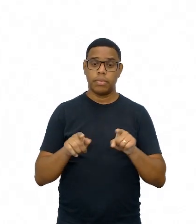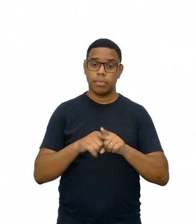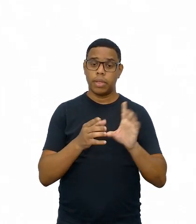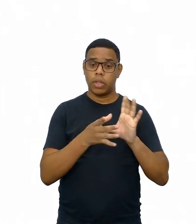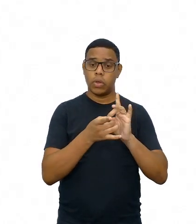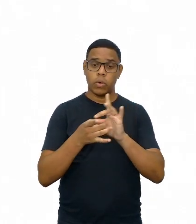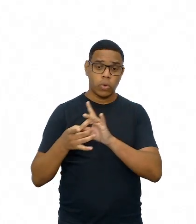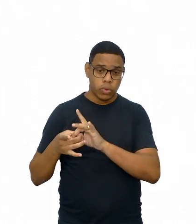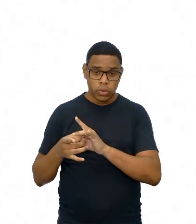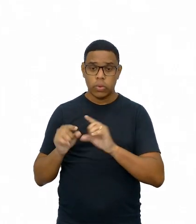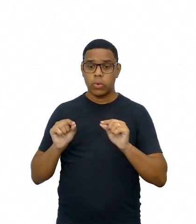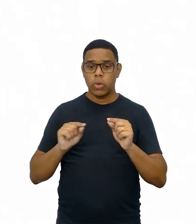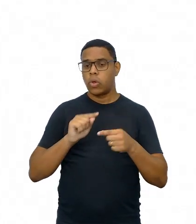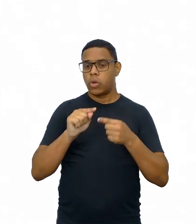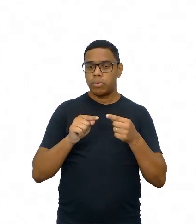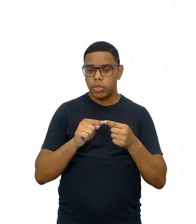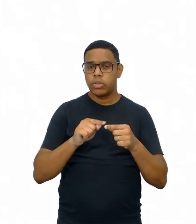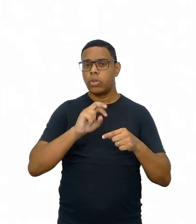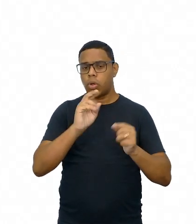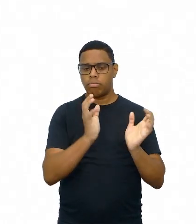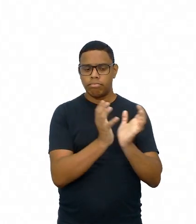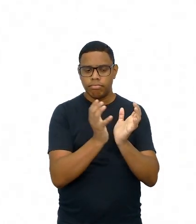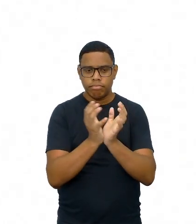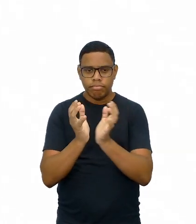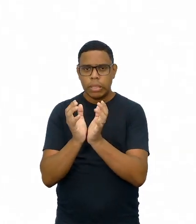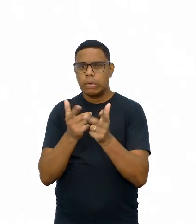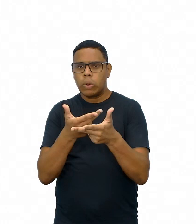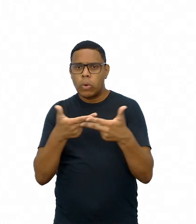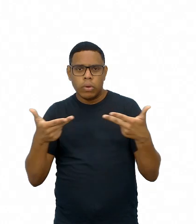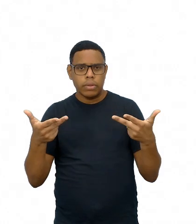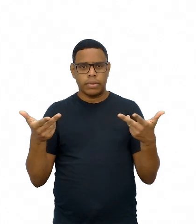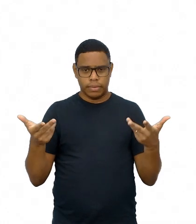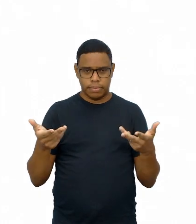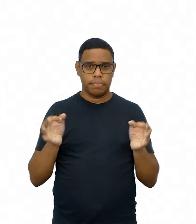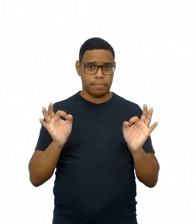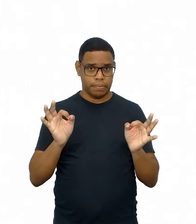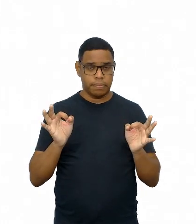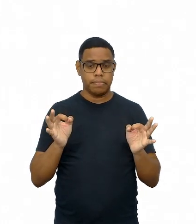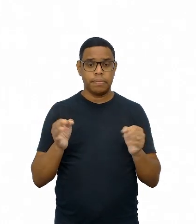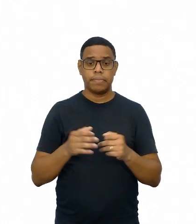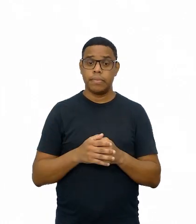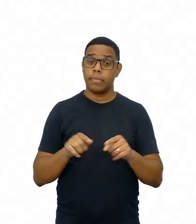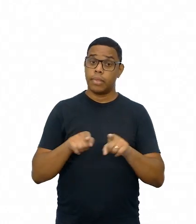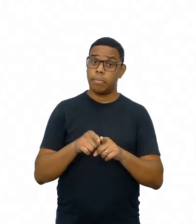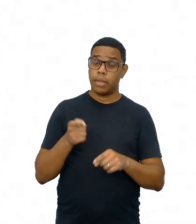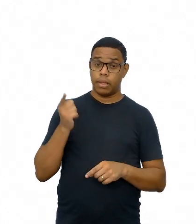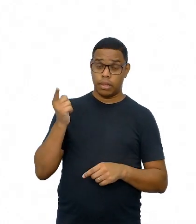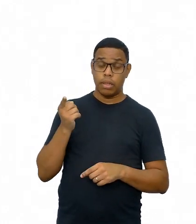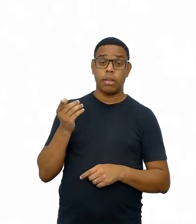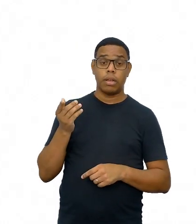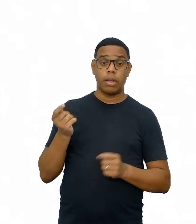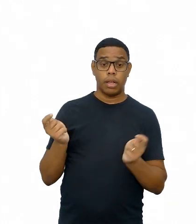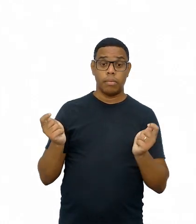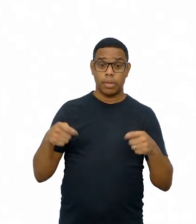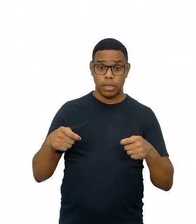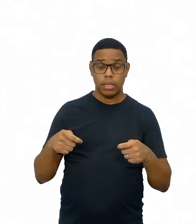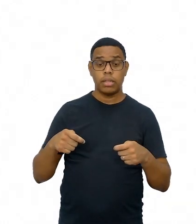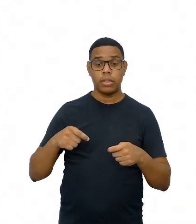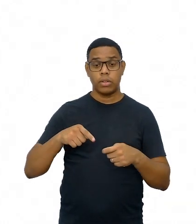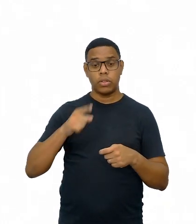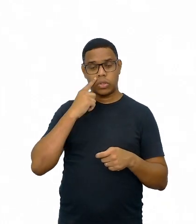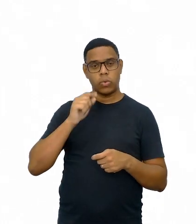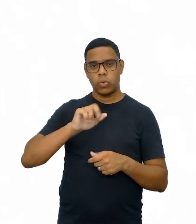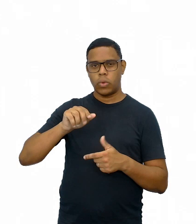contexto modificador são os objetos e ou coleções. Então, também neste caso, a habilidade não é